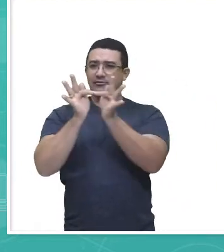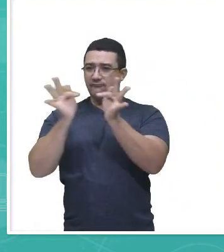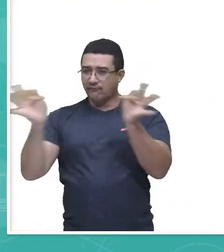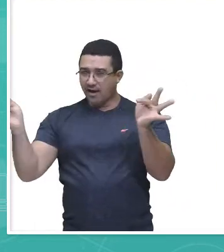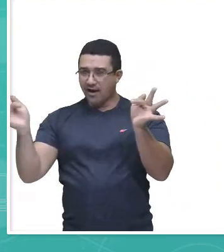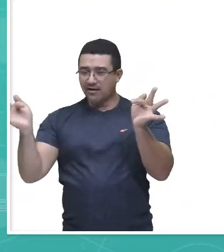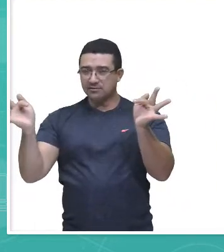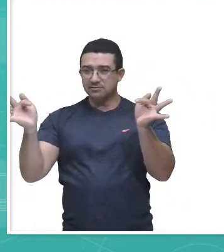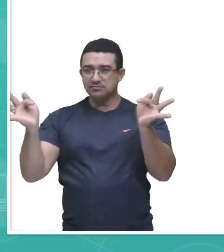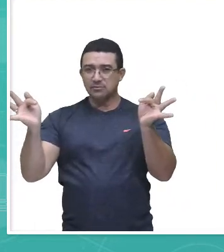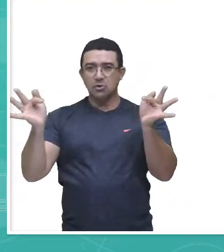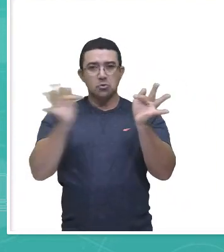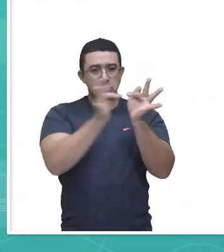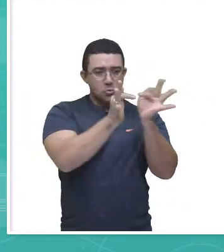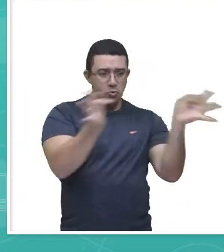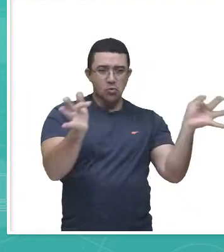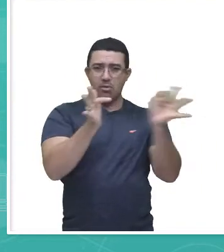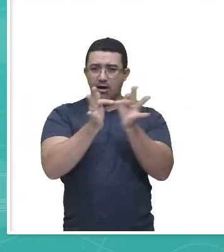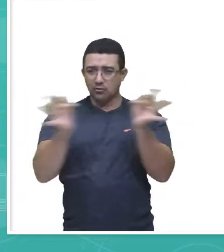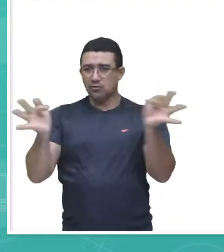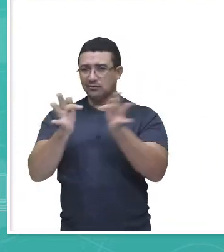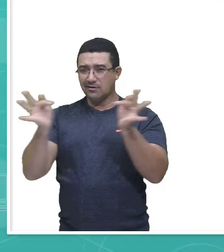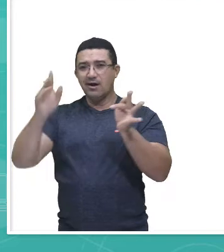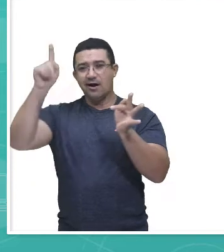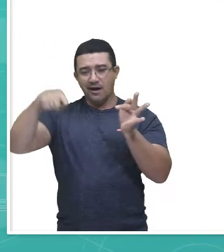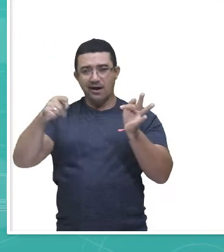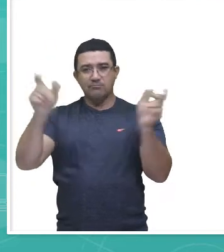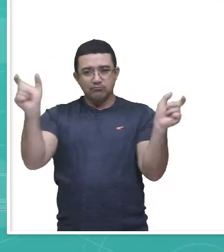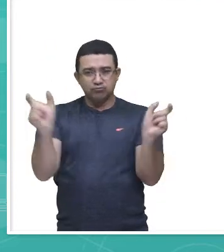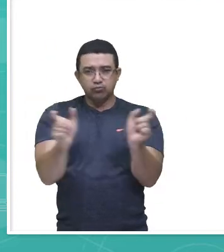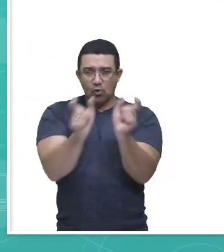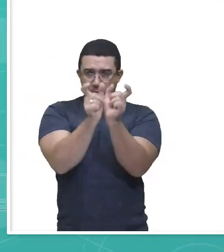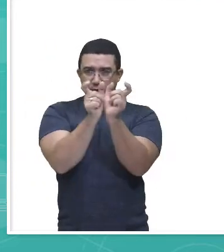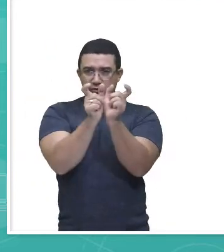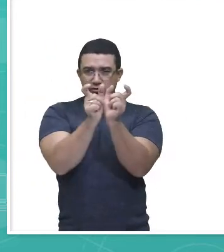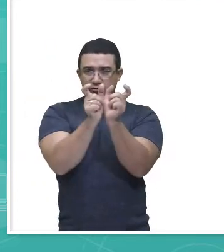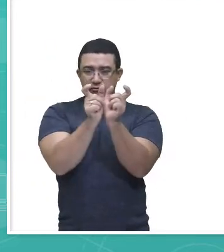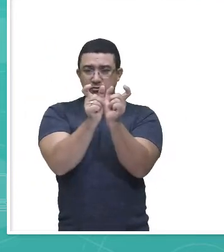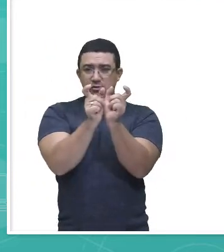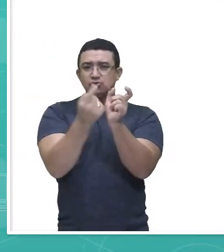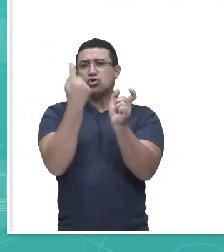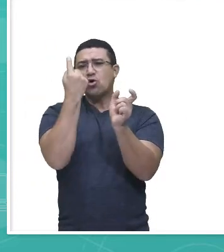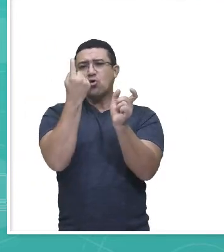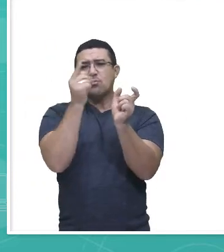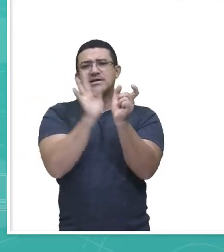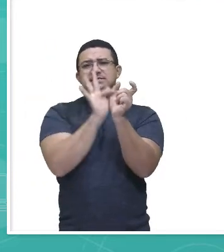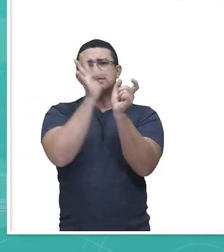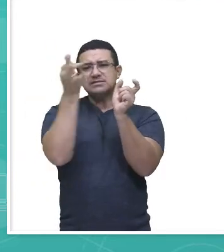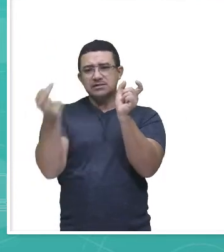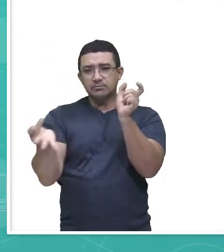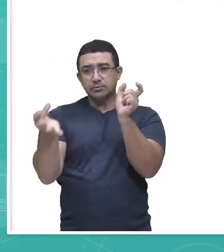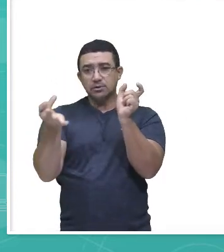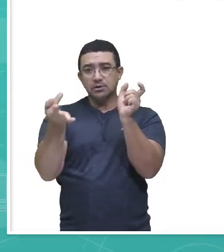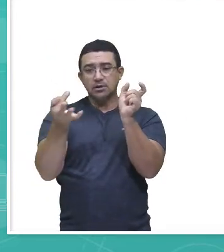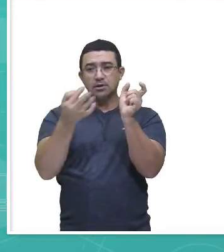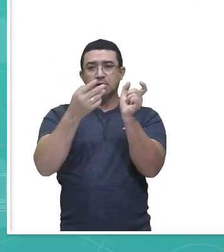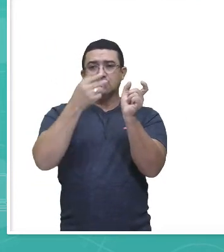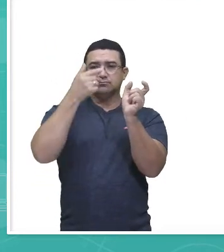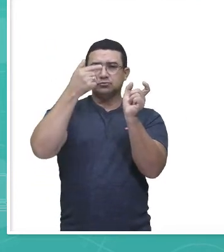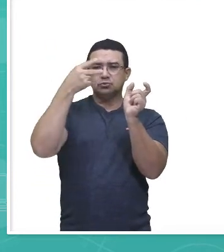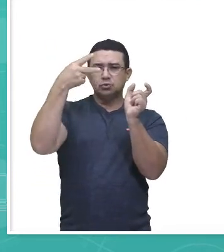de uma oração, nós chamamos de período composto. Tá? Então, vamos iniciar aqui com o